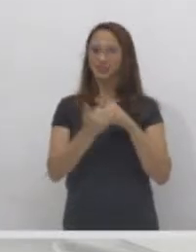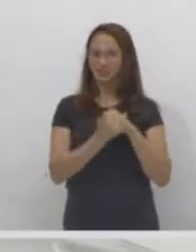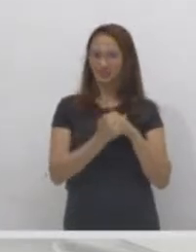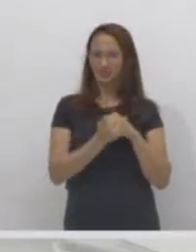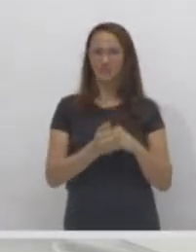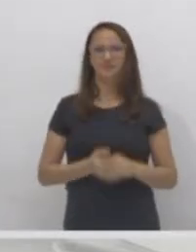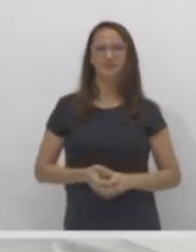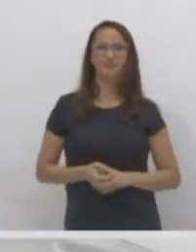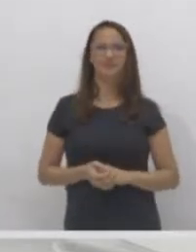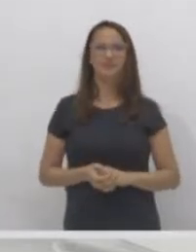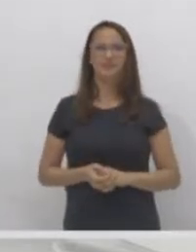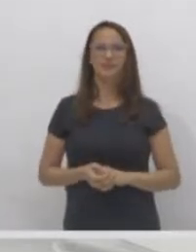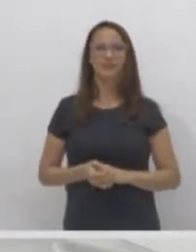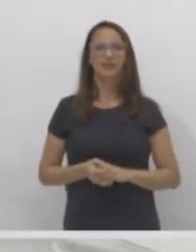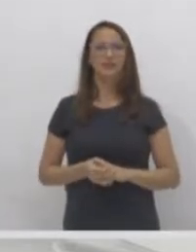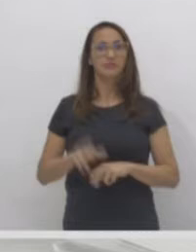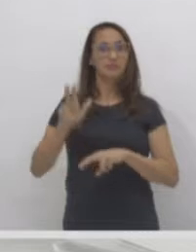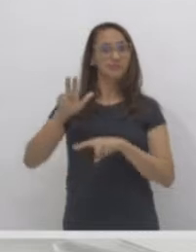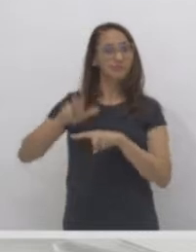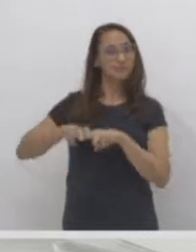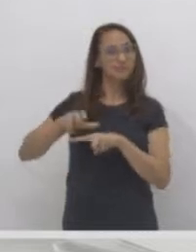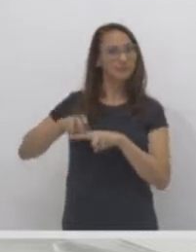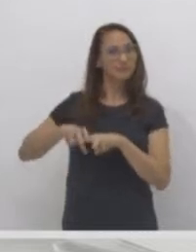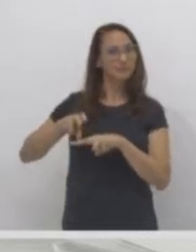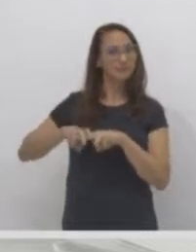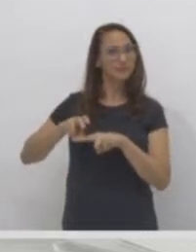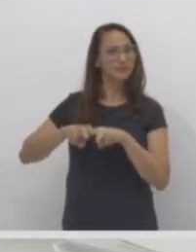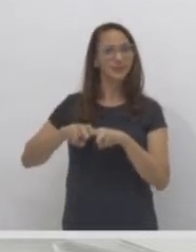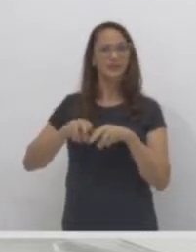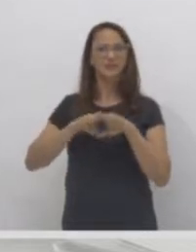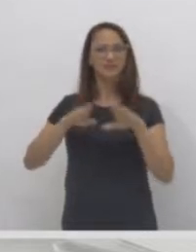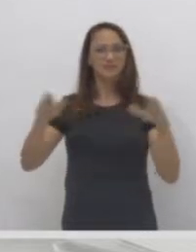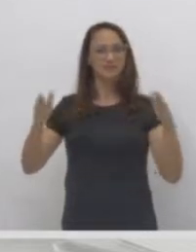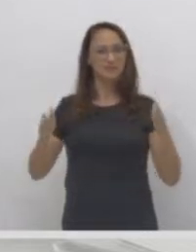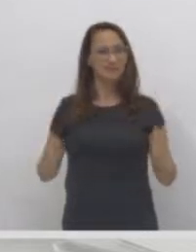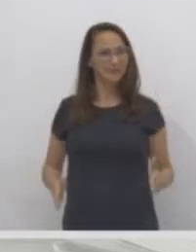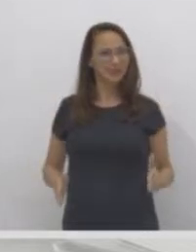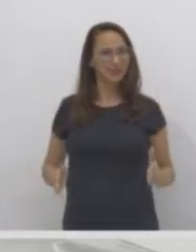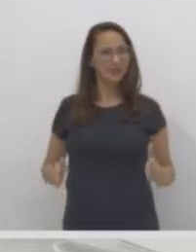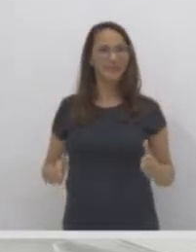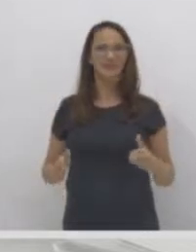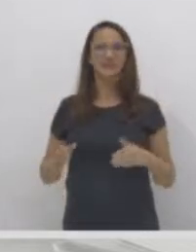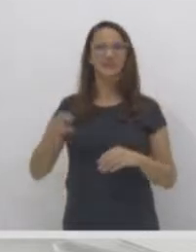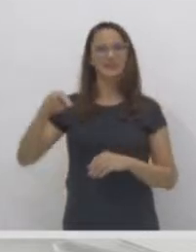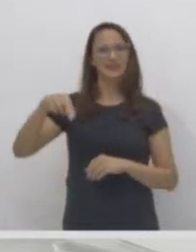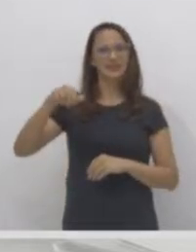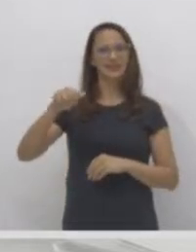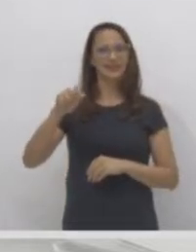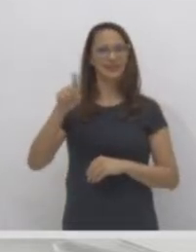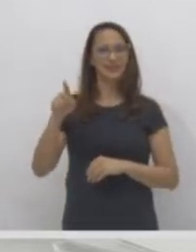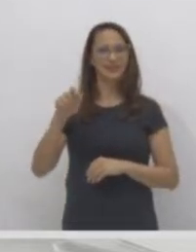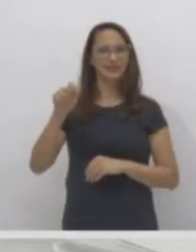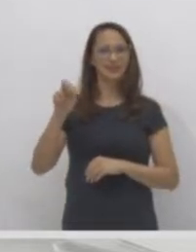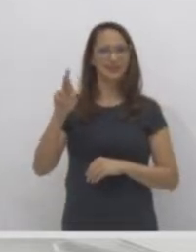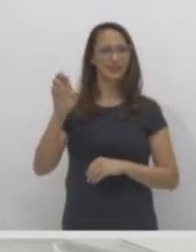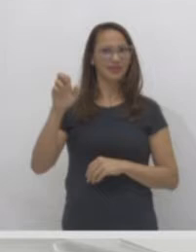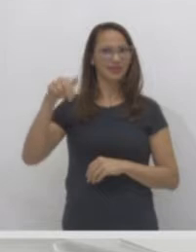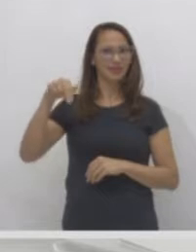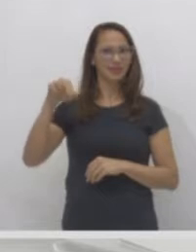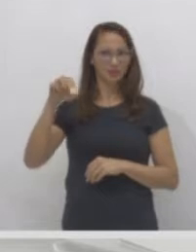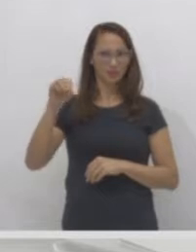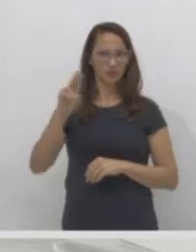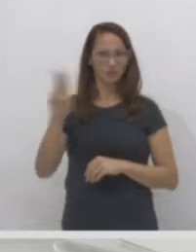Veja aqui, cadeiras, mesa, Nazareno, que é o nome de pessoa,